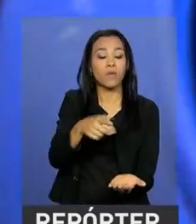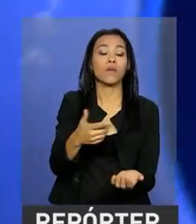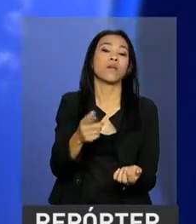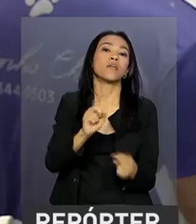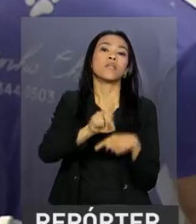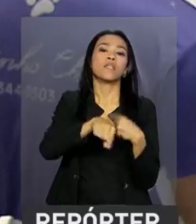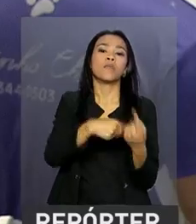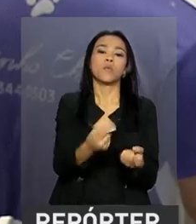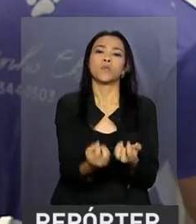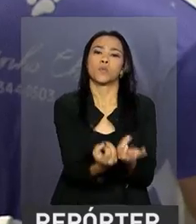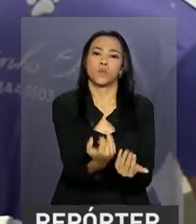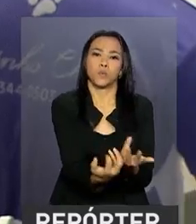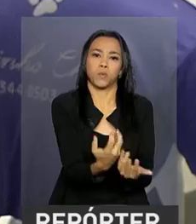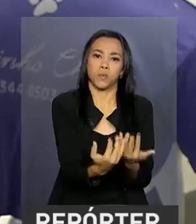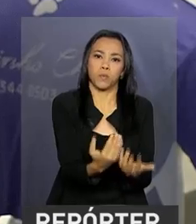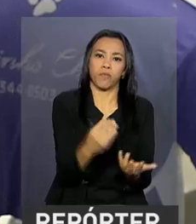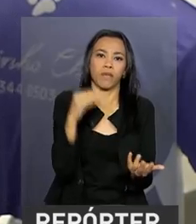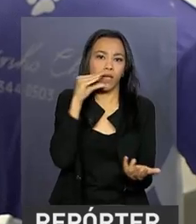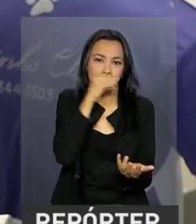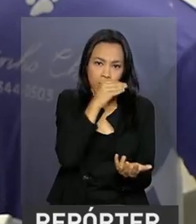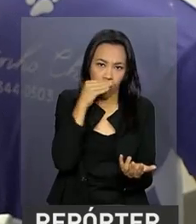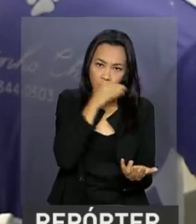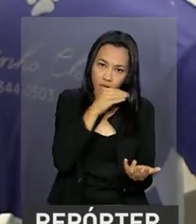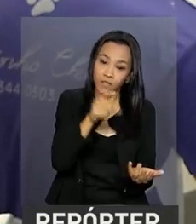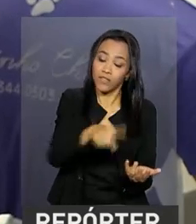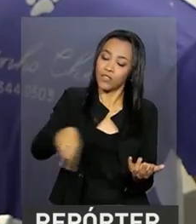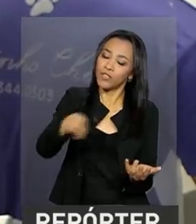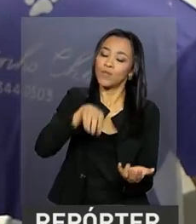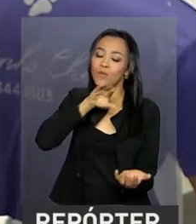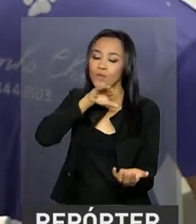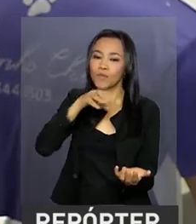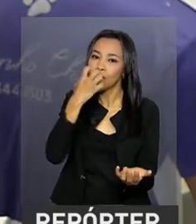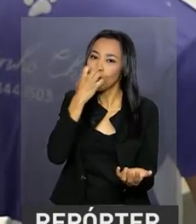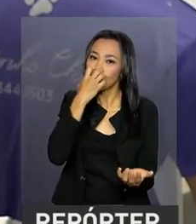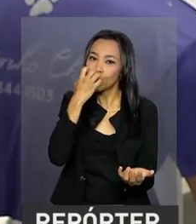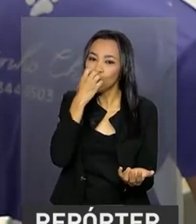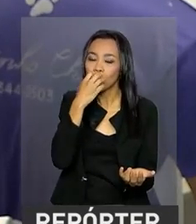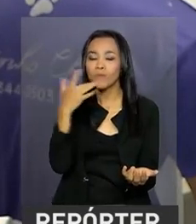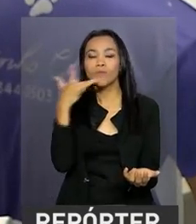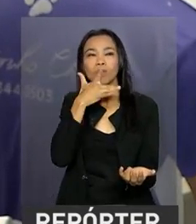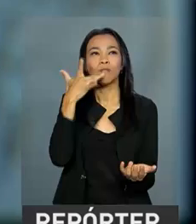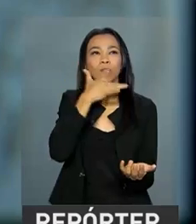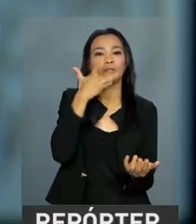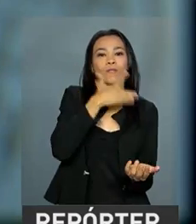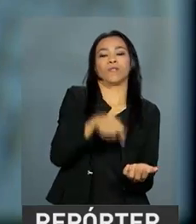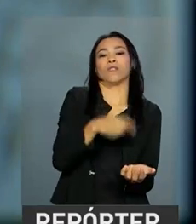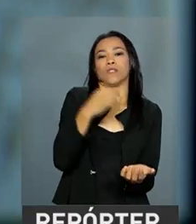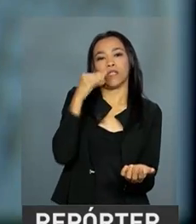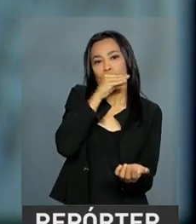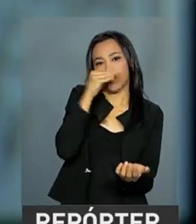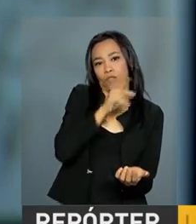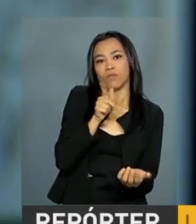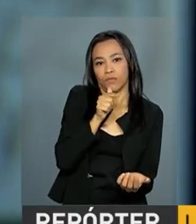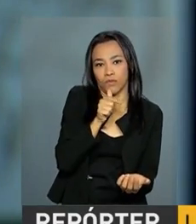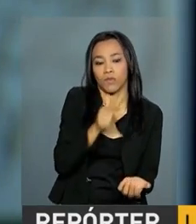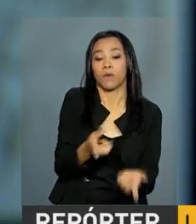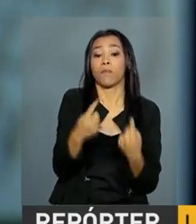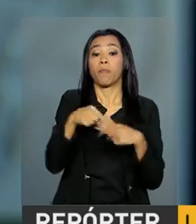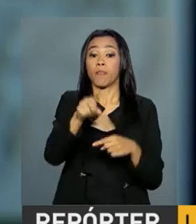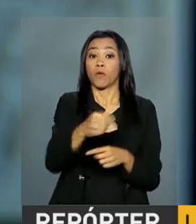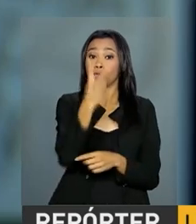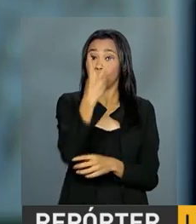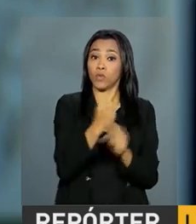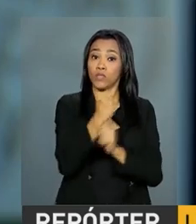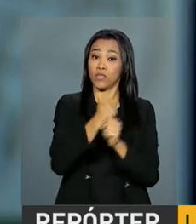aquecemos e os os doguinhos daqui todos Eles tomam banho quentinho no dia do racionamento há dois anos o Distrito Federal